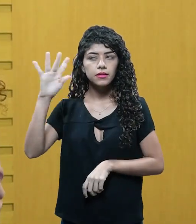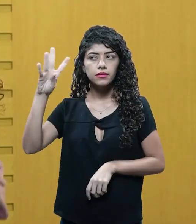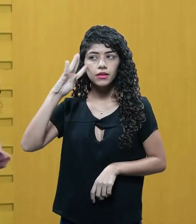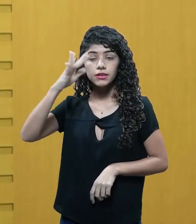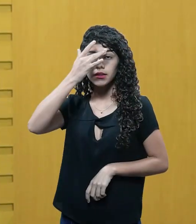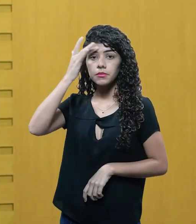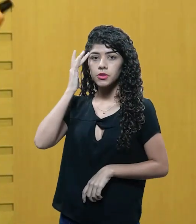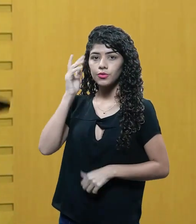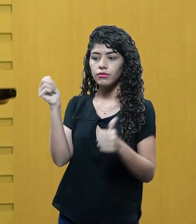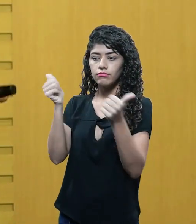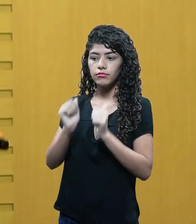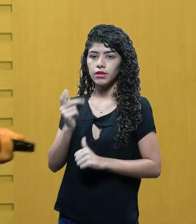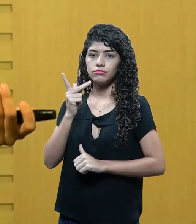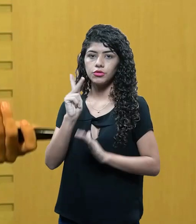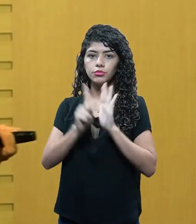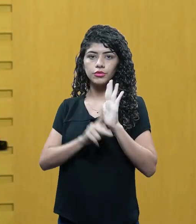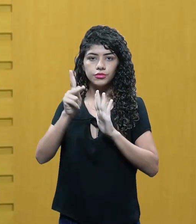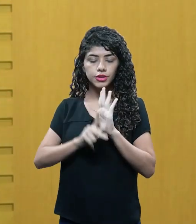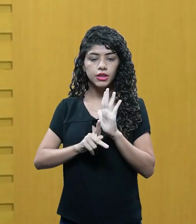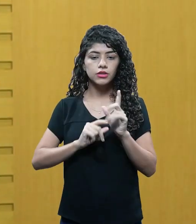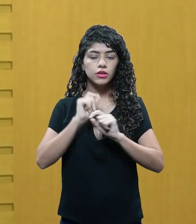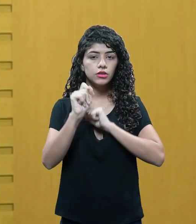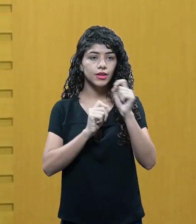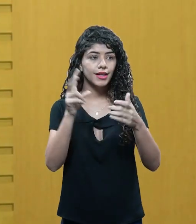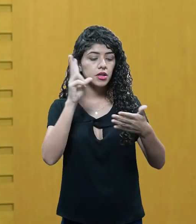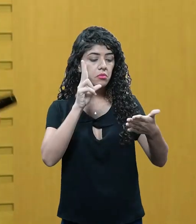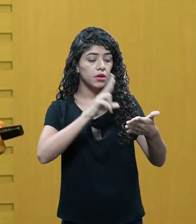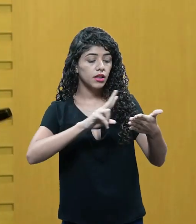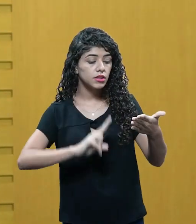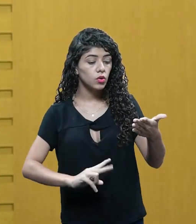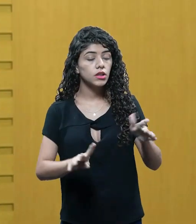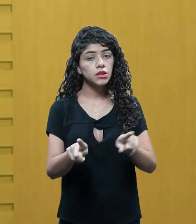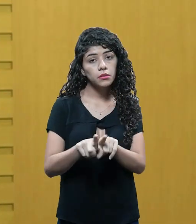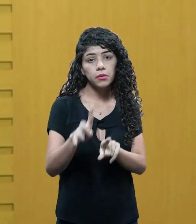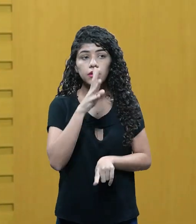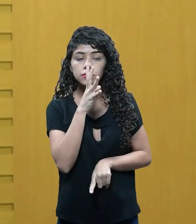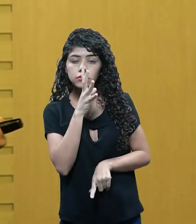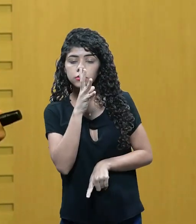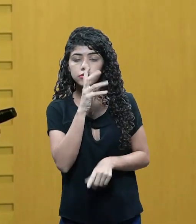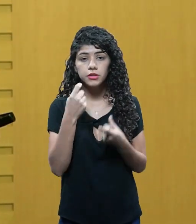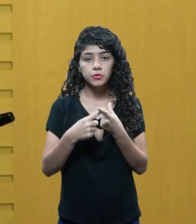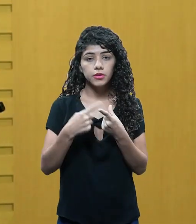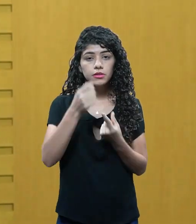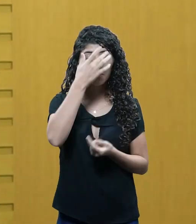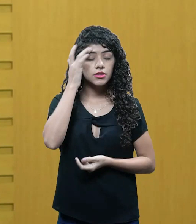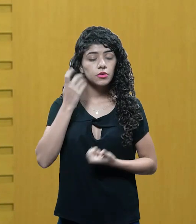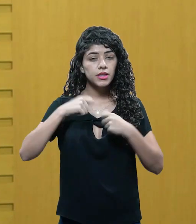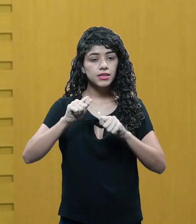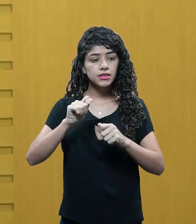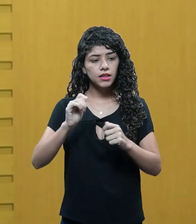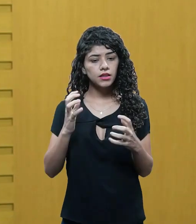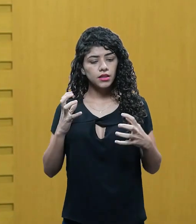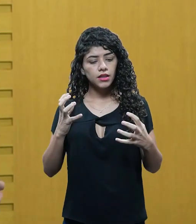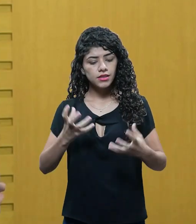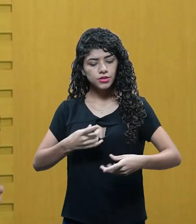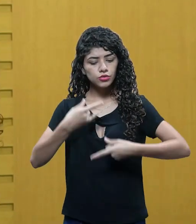imaginar que essa pessoa avaliadora é como se fosse uma leitora plateia também. Porque essa pessoa precisa se